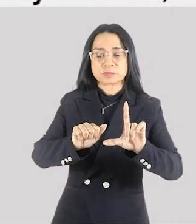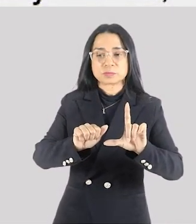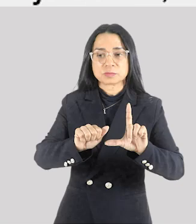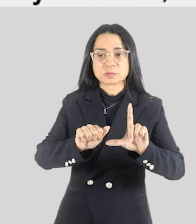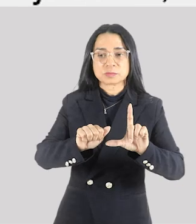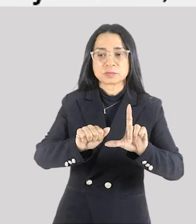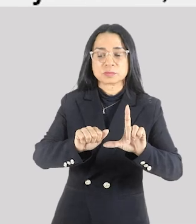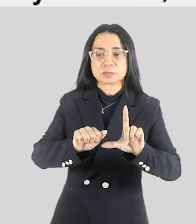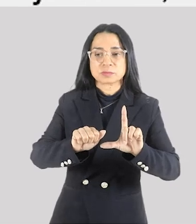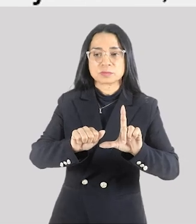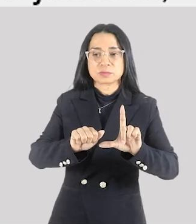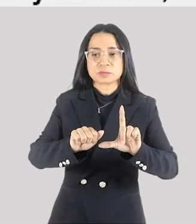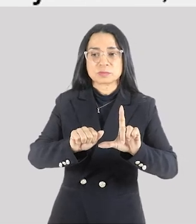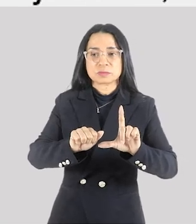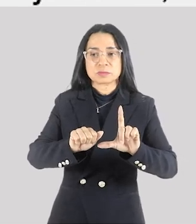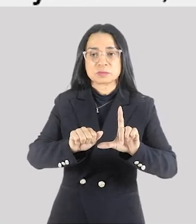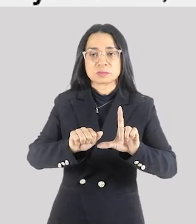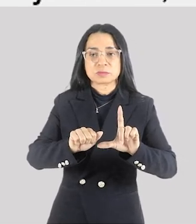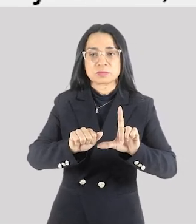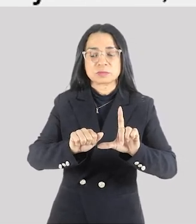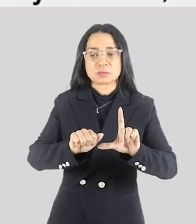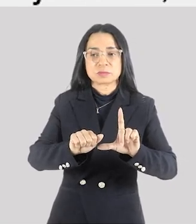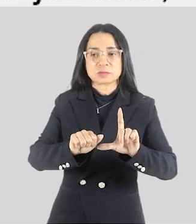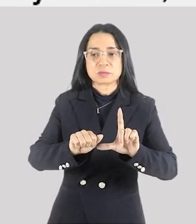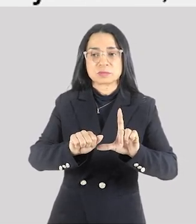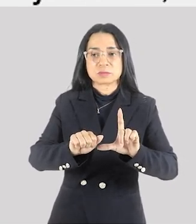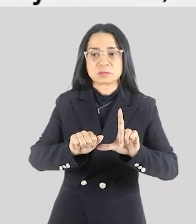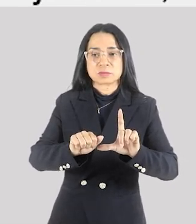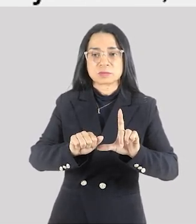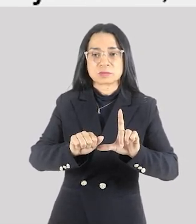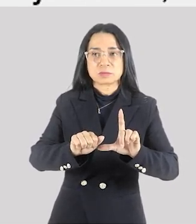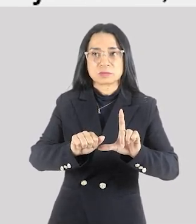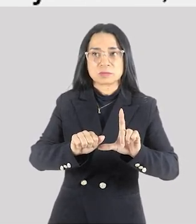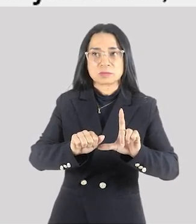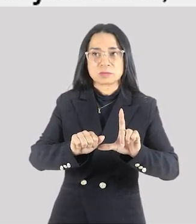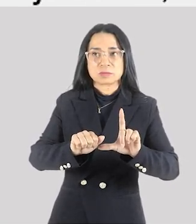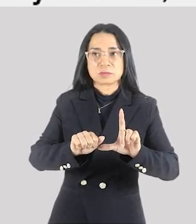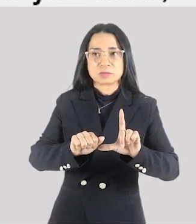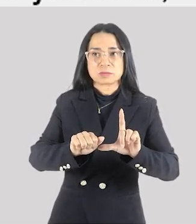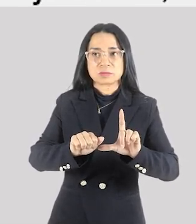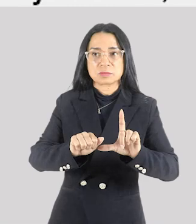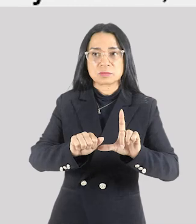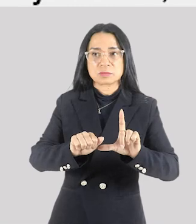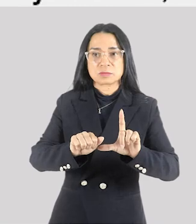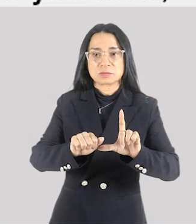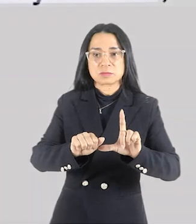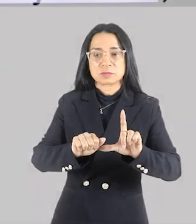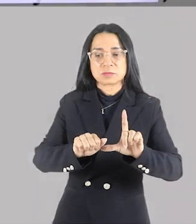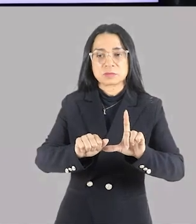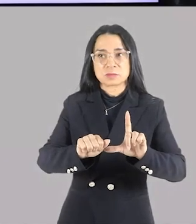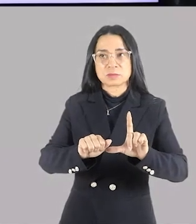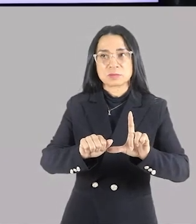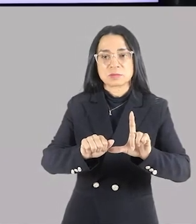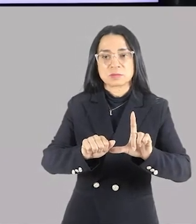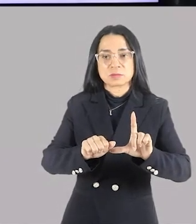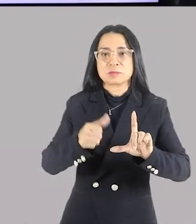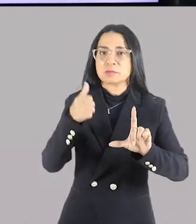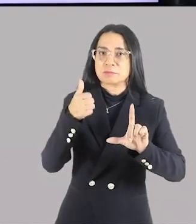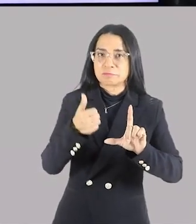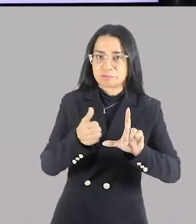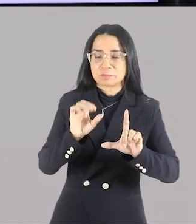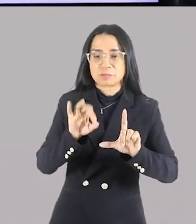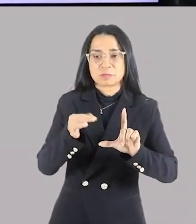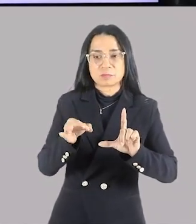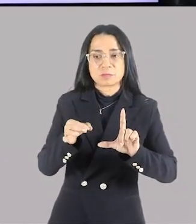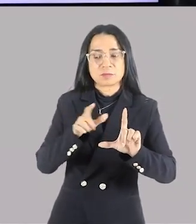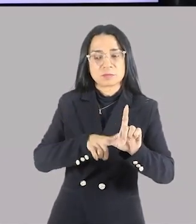administração indireta é o conjunto de entes, pessoas jurídicas, que exercem as atividades públicas de forma descentralizada. Correto?